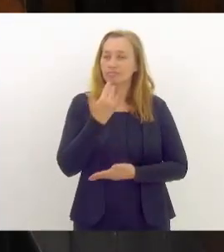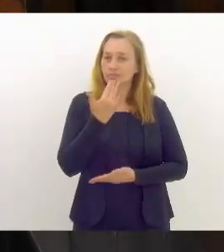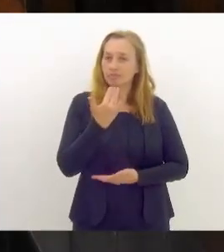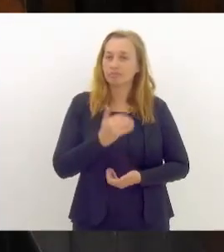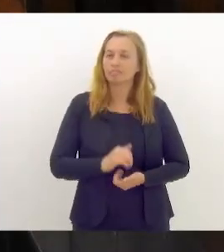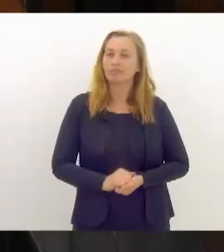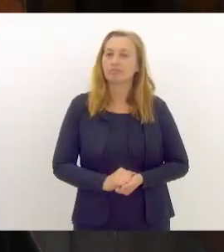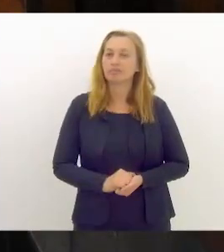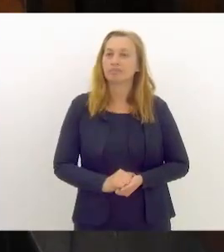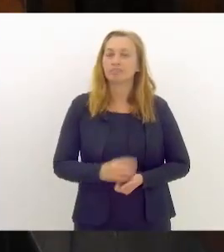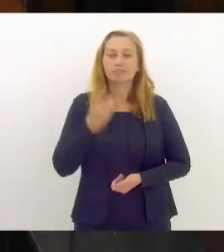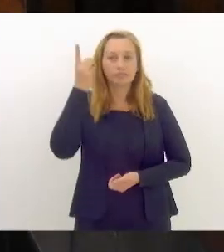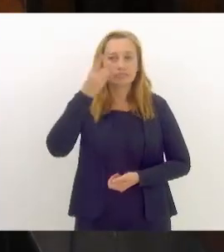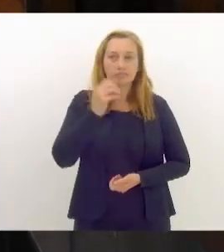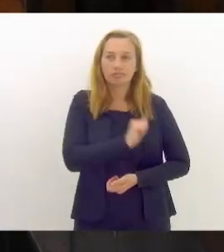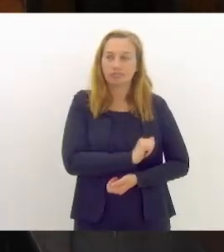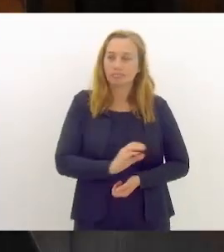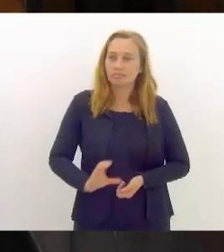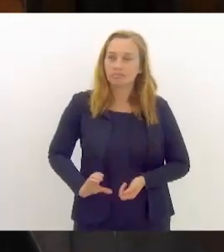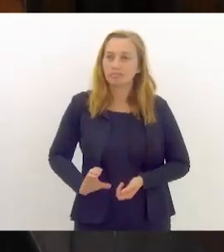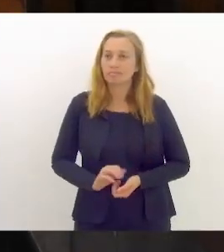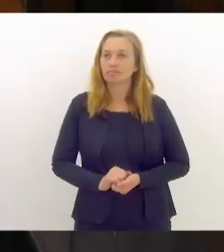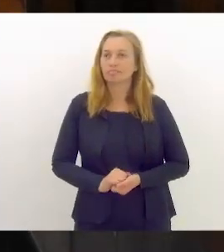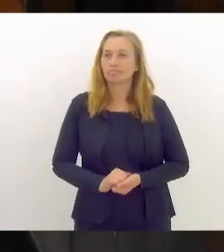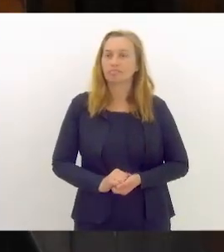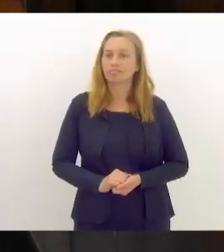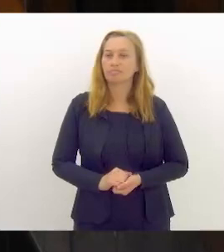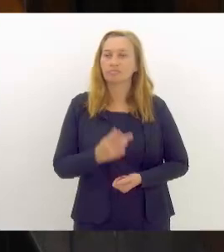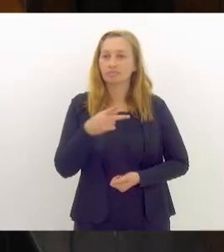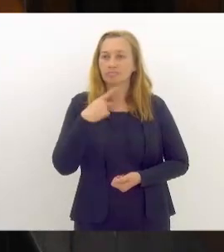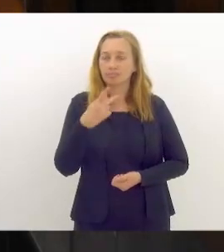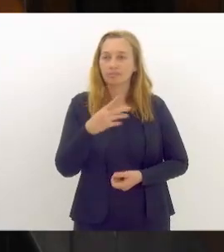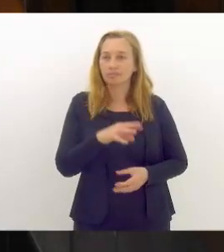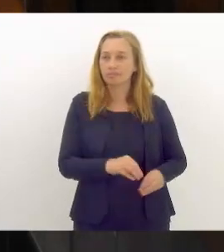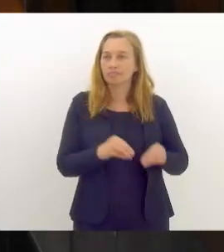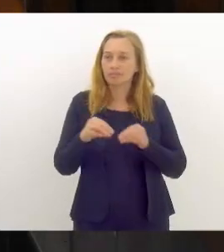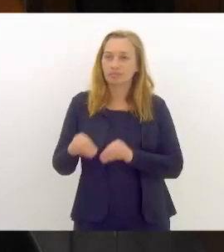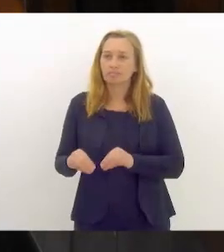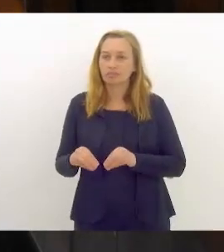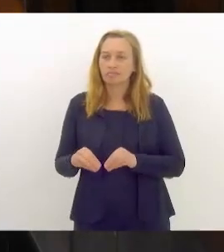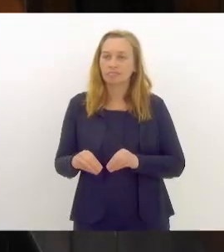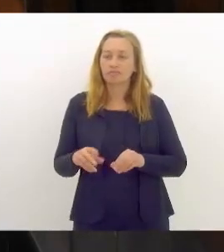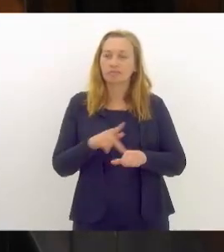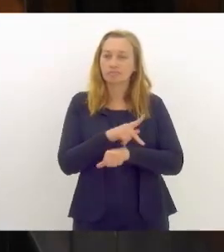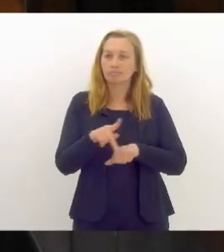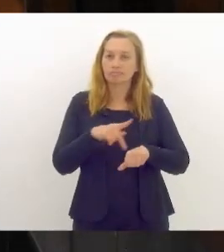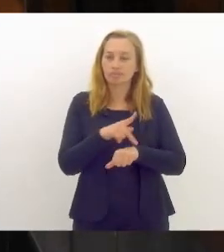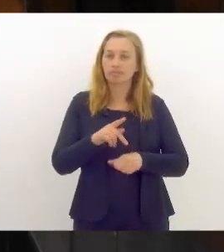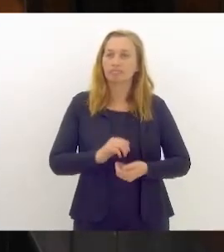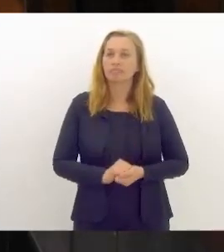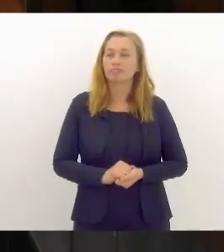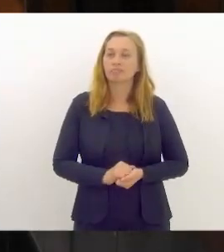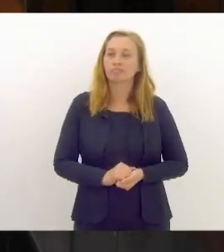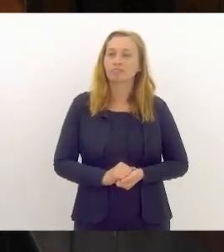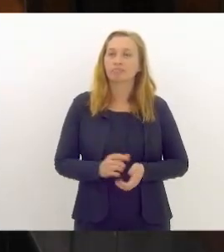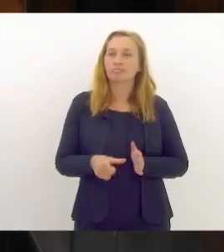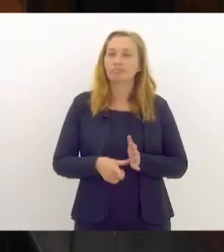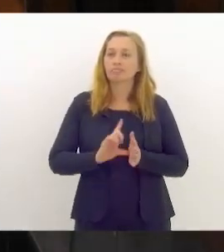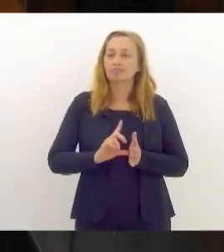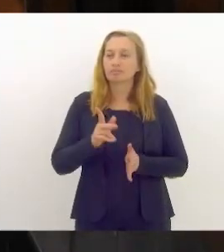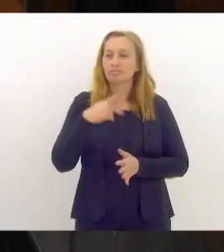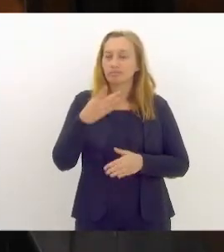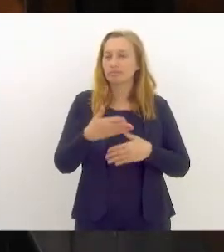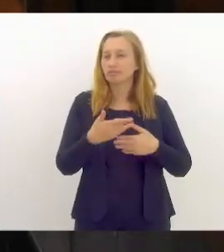o deputado André siciliano para tratar da transição desse país eu só quero antes de falar